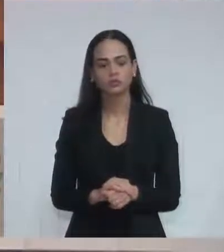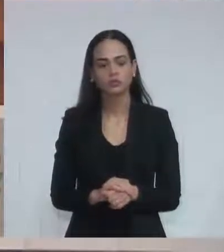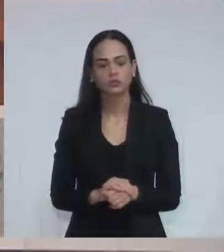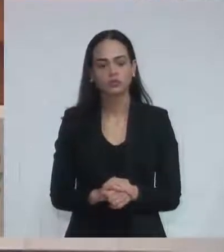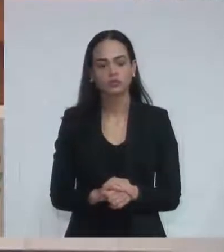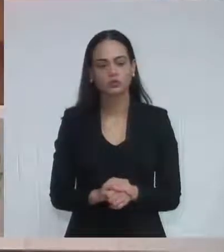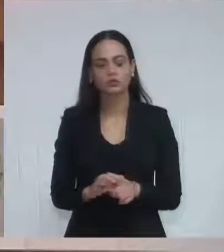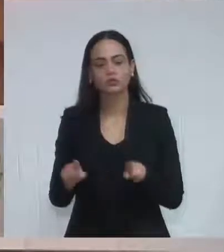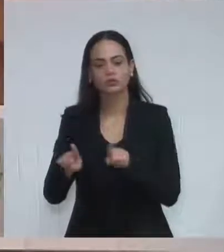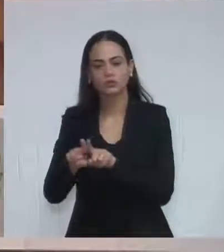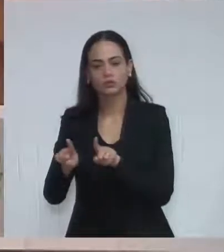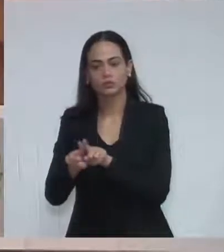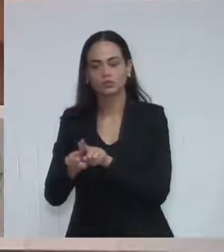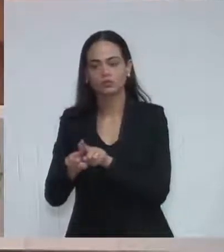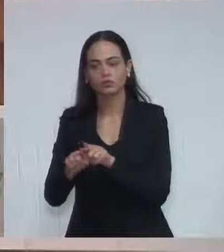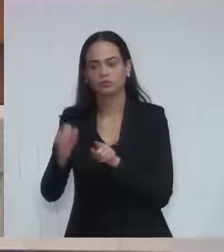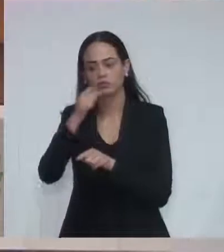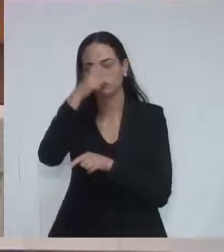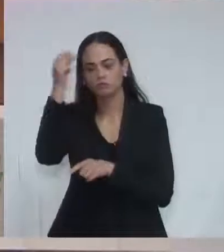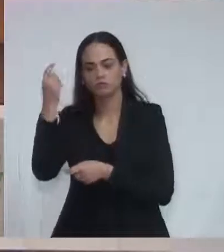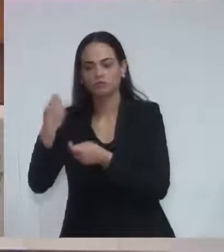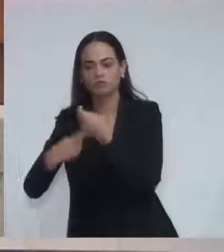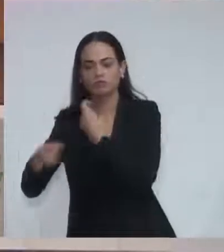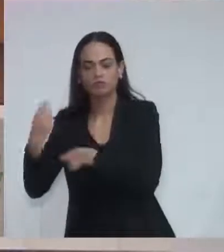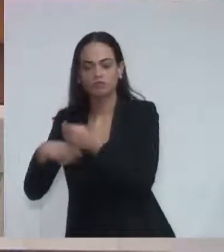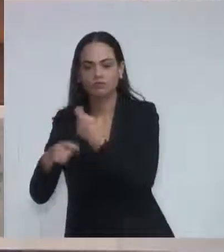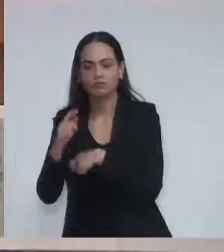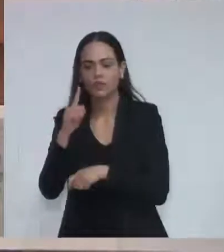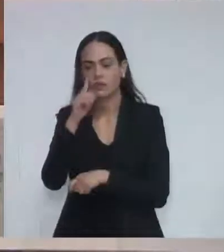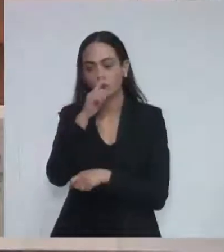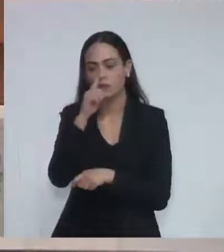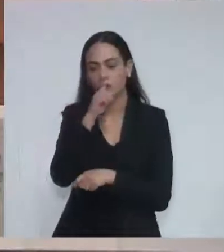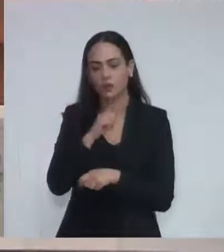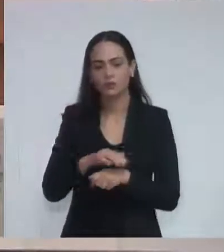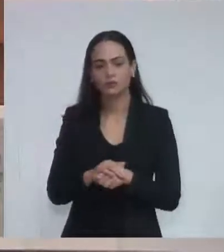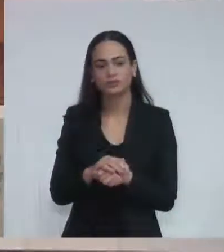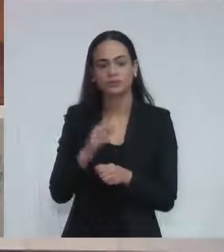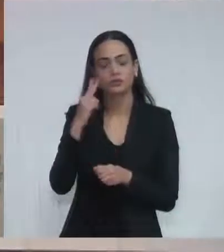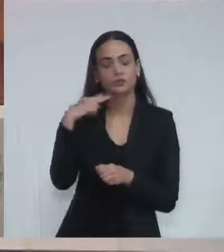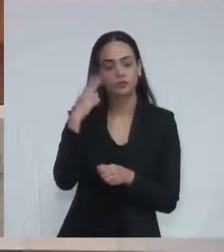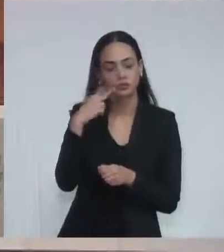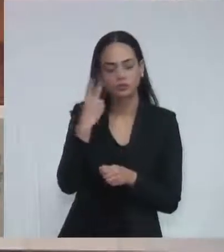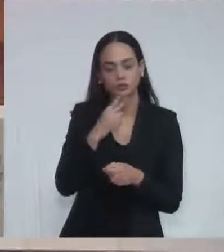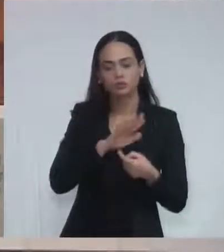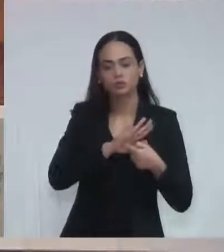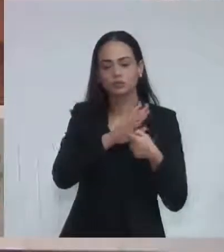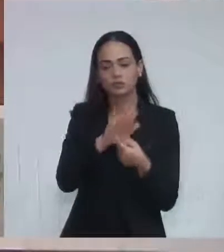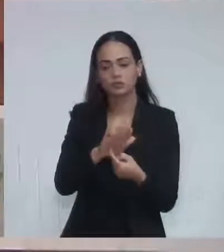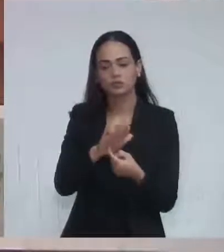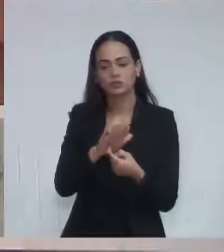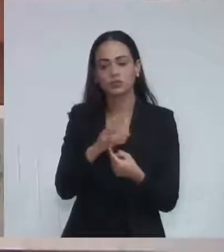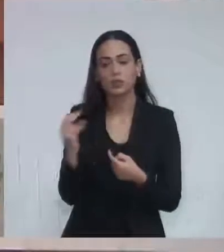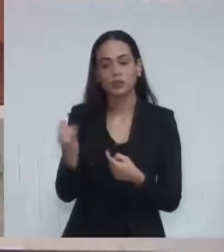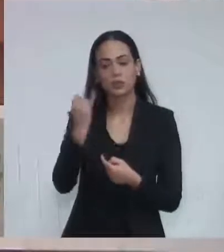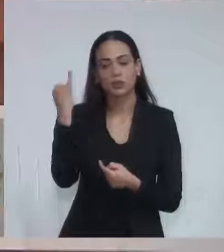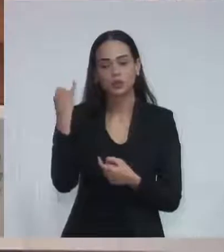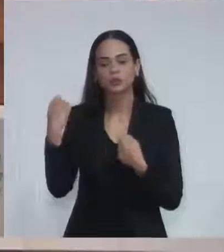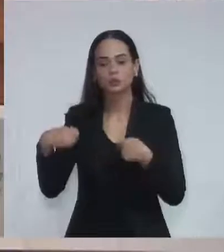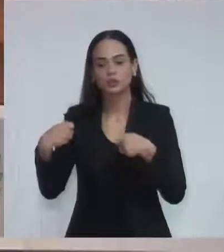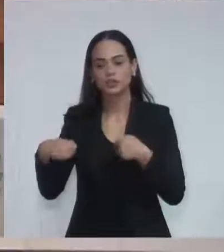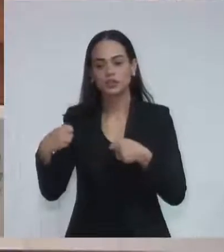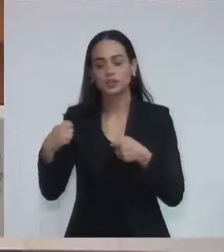e conivência por parte da Controladoria Geral, órgão que, segundo os dois vereadores, deveriam zelar, mas não zela pela